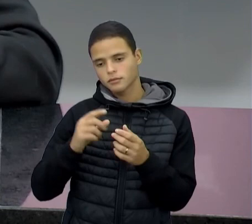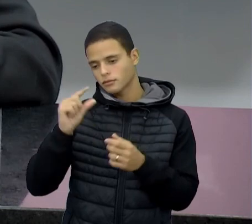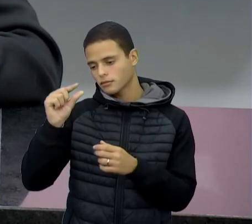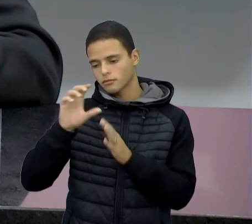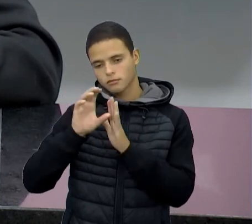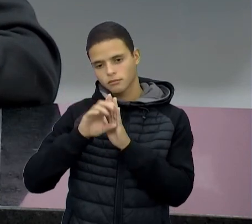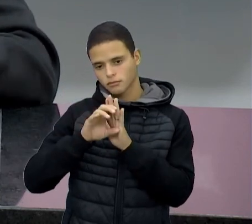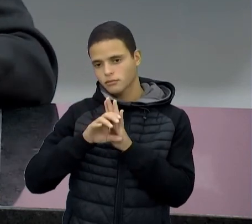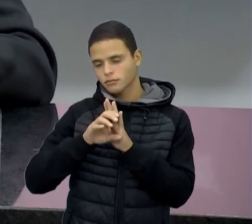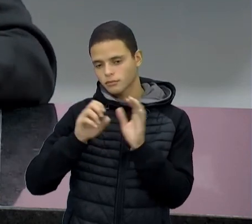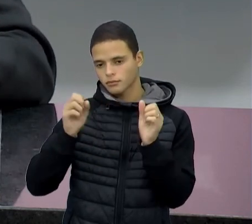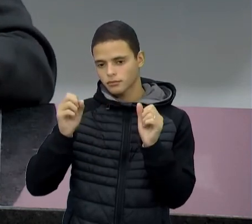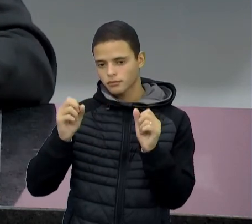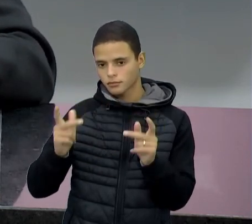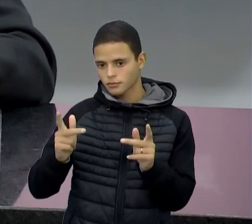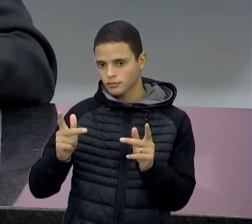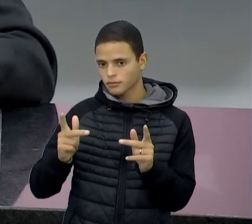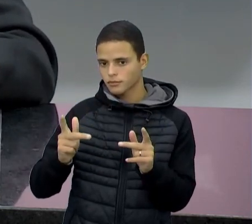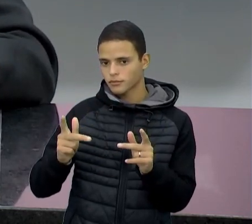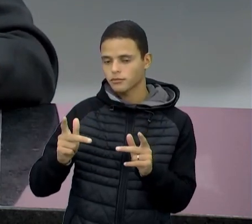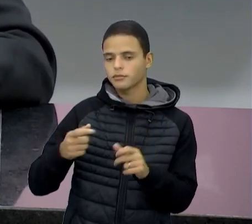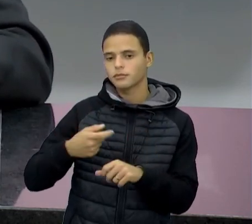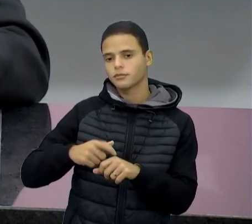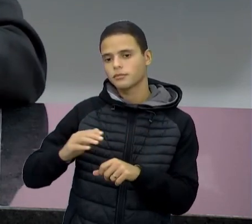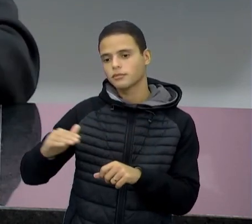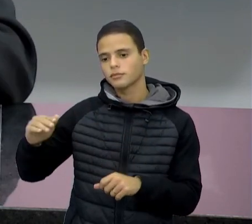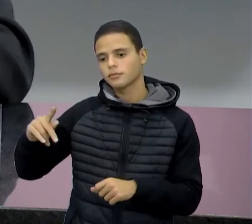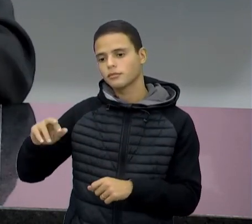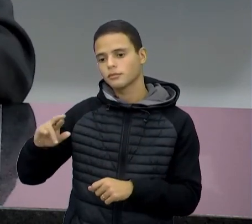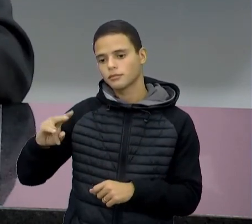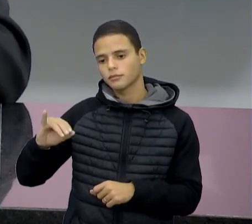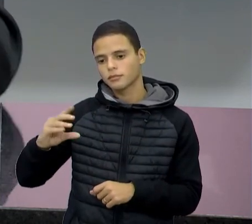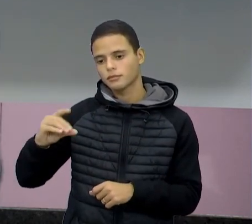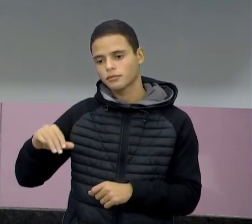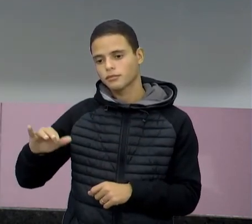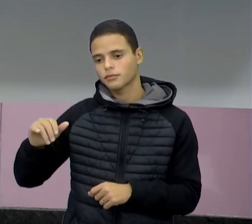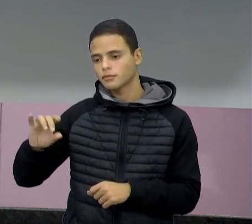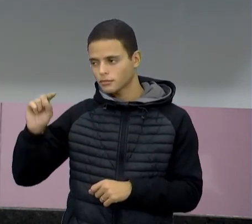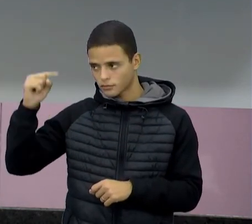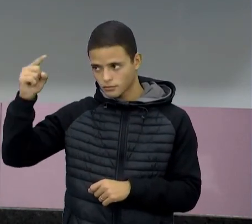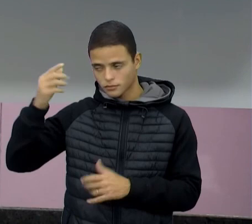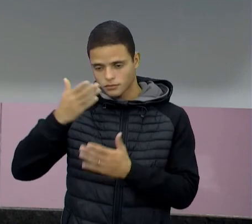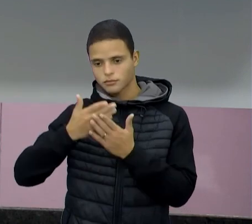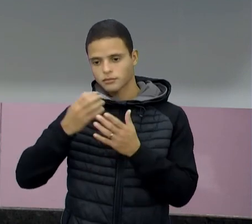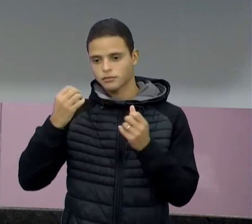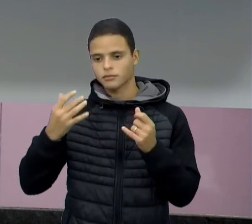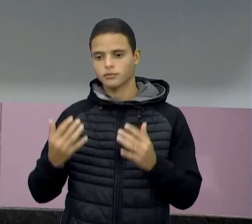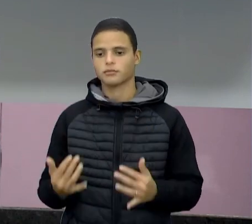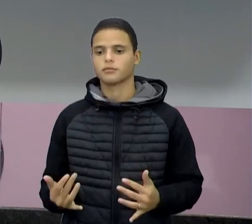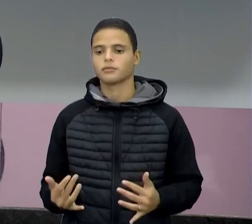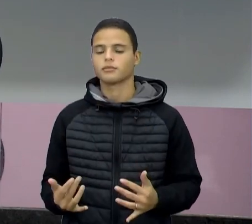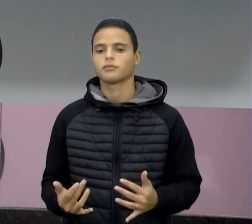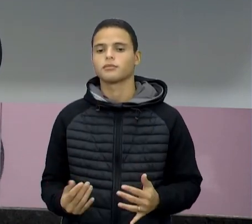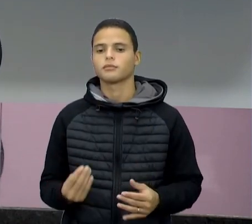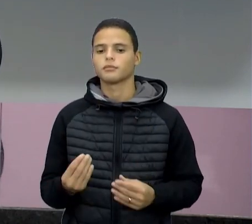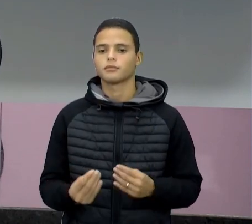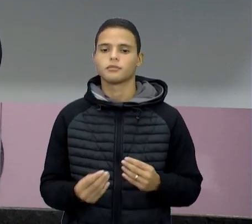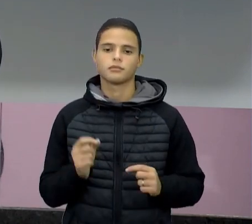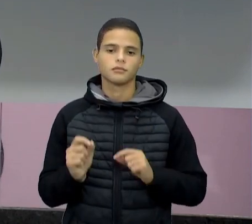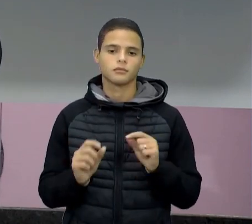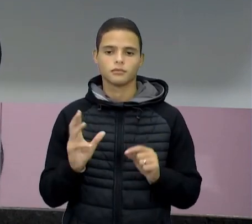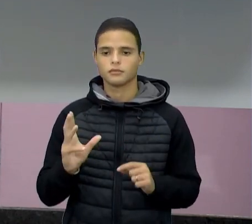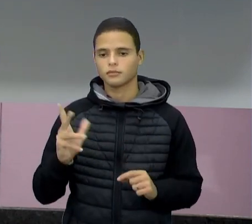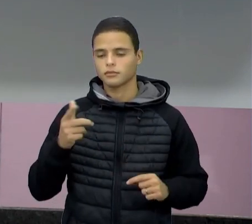contexto histórico, tá? Que é o Morro da Providência. E na próxima aula eu vou explicar para vocês um pouquinho sobre o que foi a Guerra